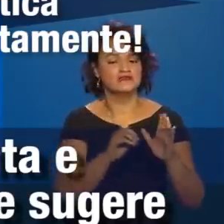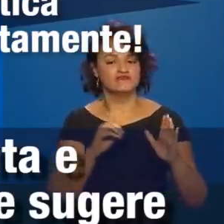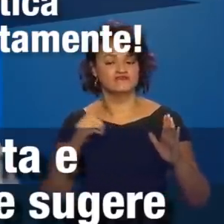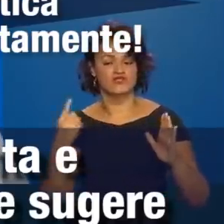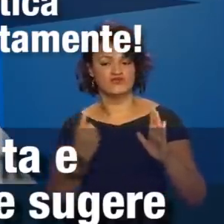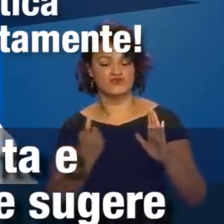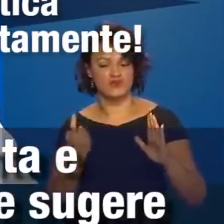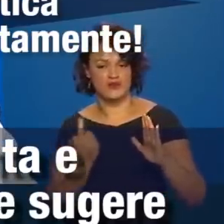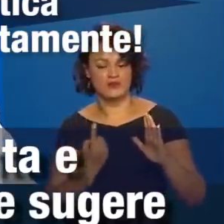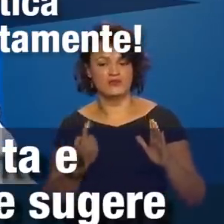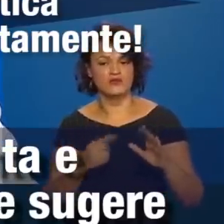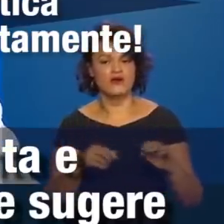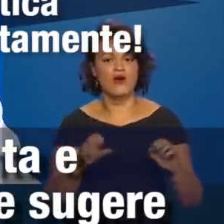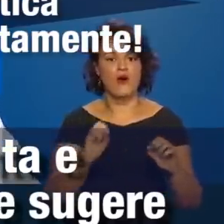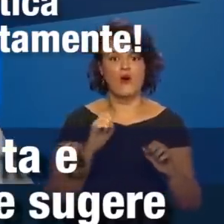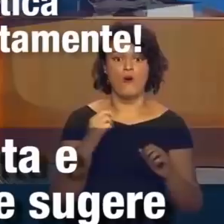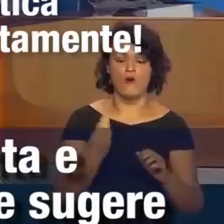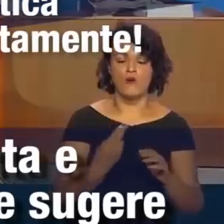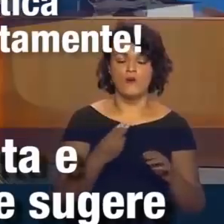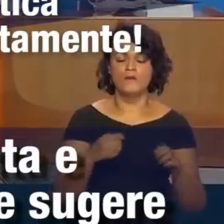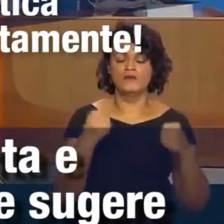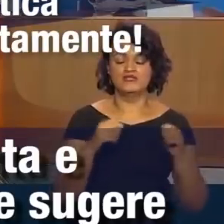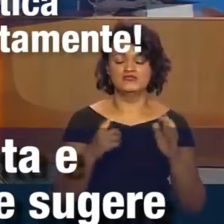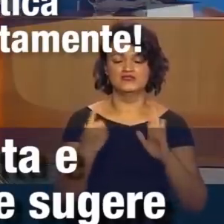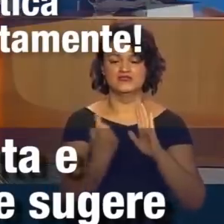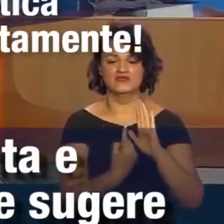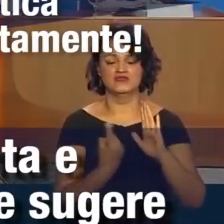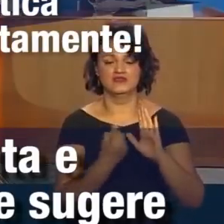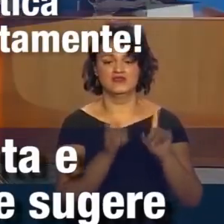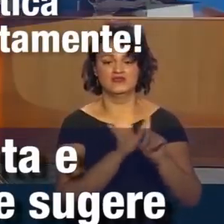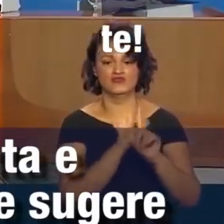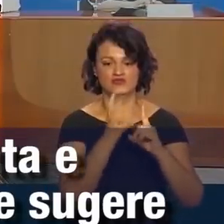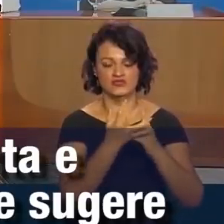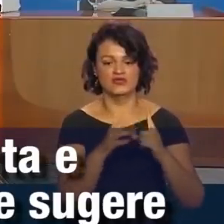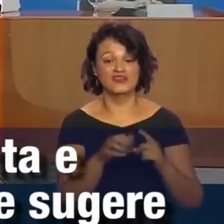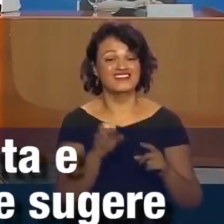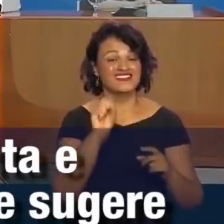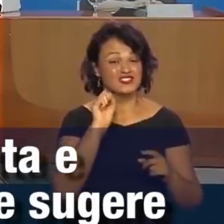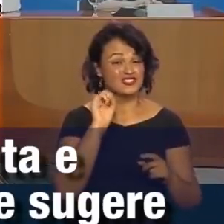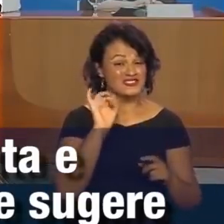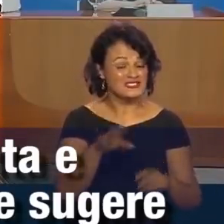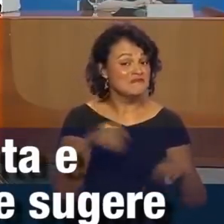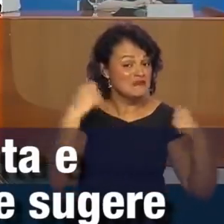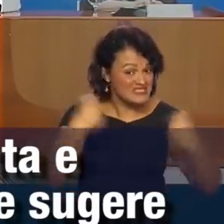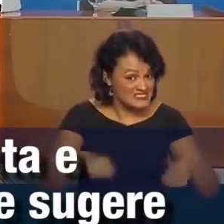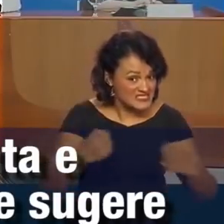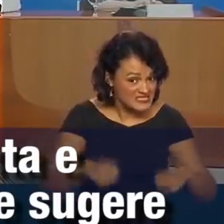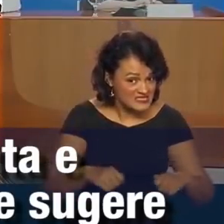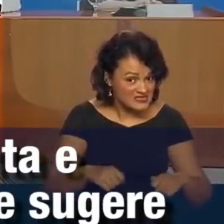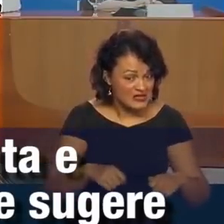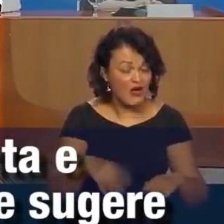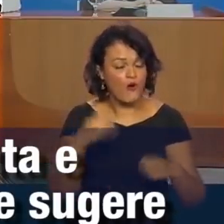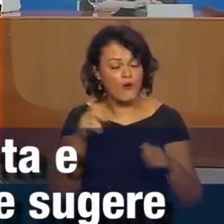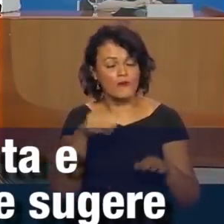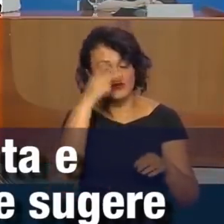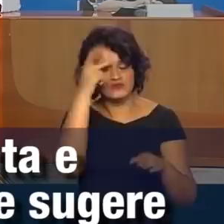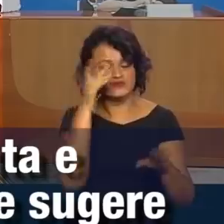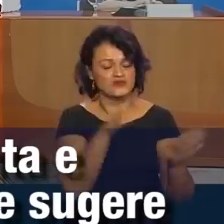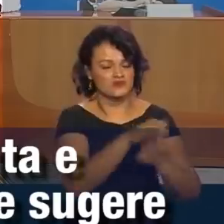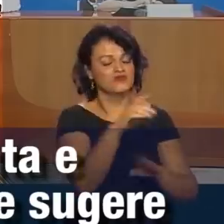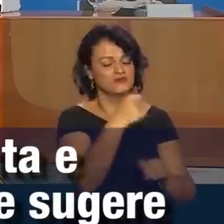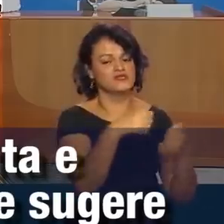ou que porventura necessitem ficar em isolamento, só fiquem se realmente for indicado.